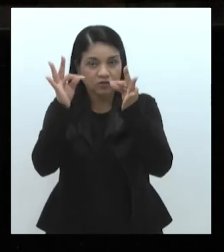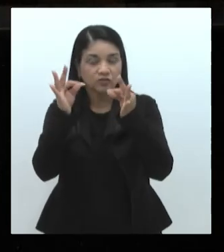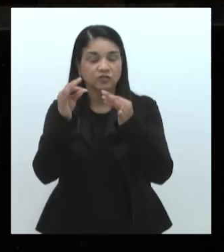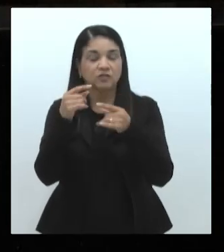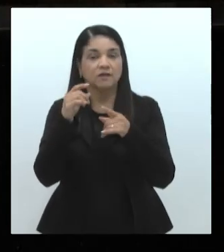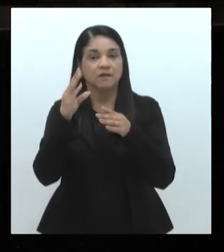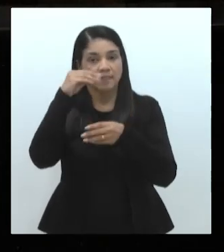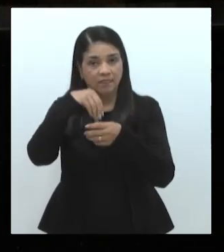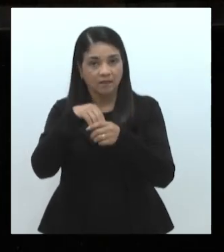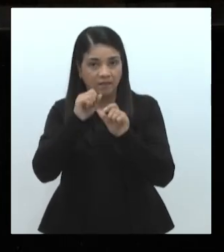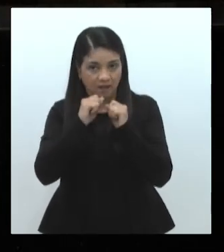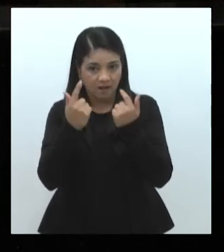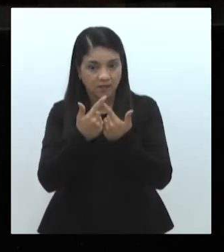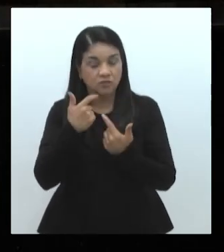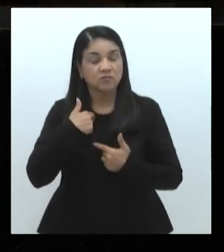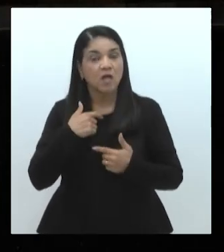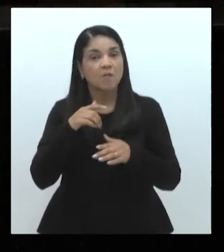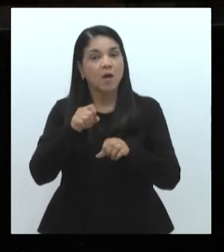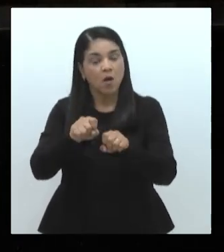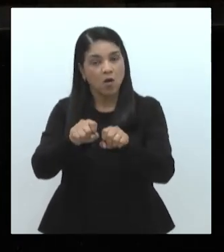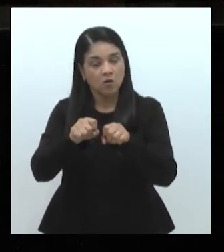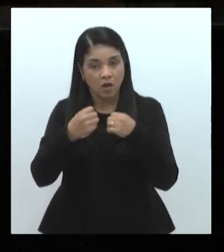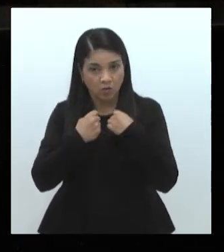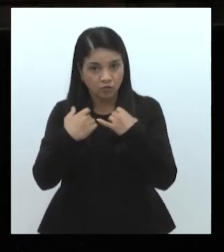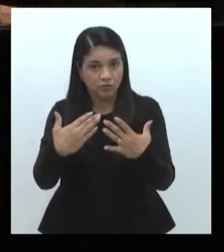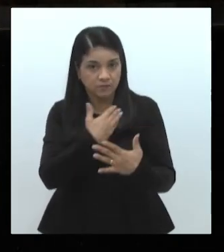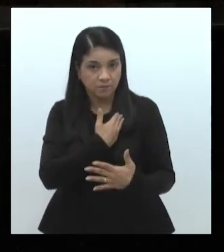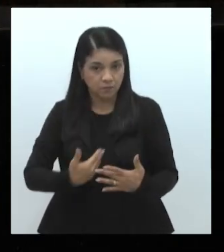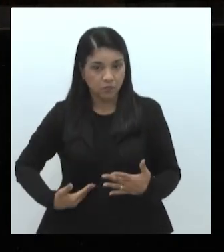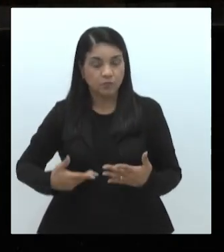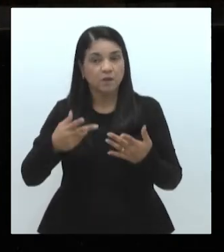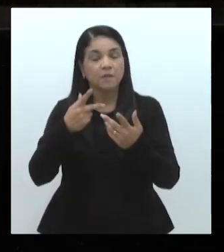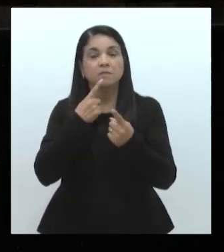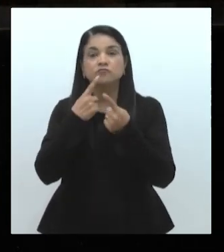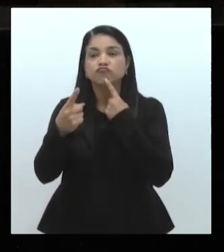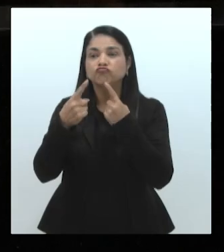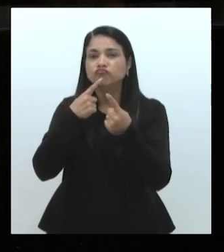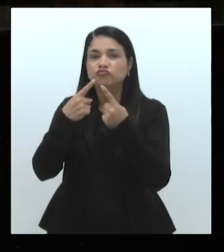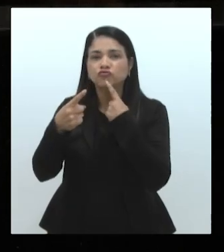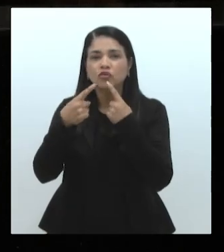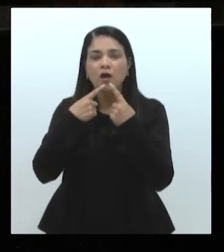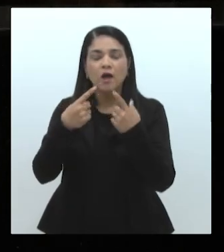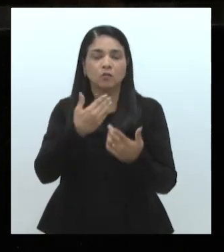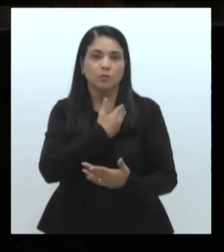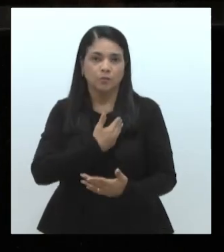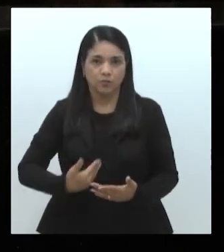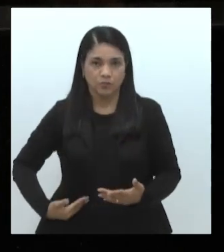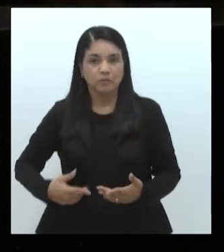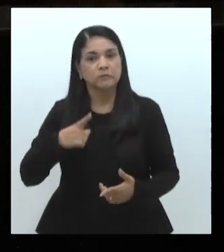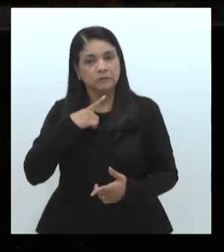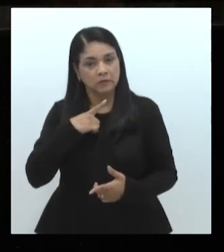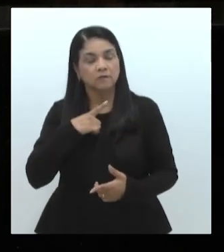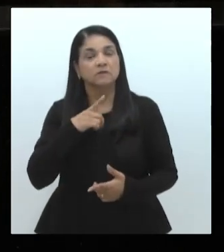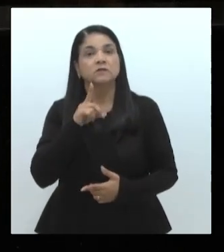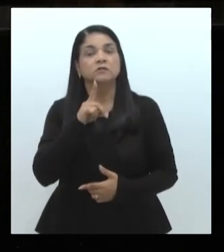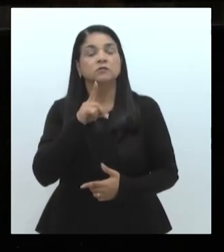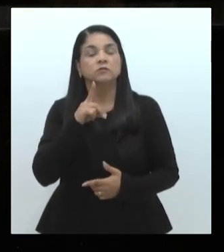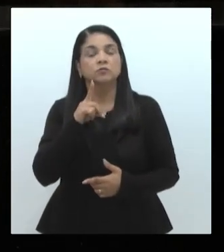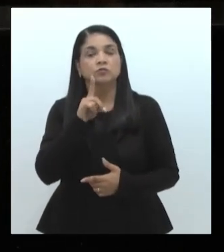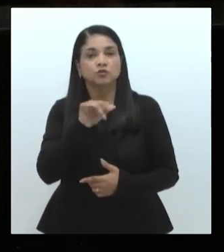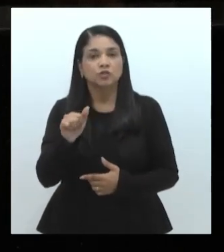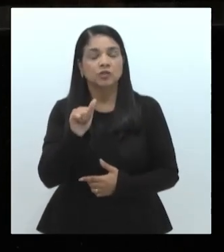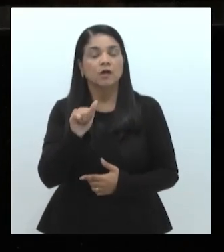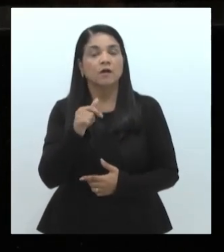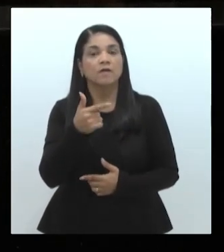audiência pública para que o diálogo fosse estabelecido publicamente. A audiência aconteceu no dia 20 de março